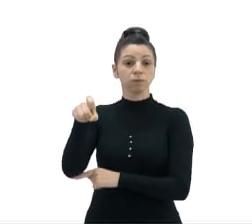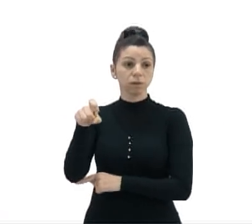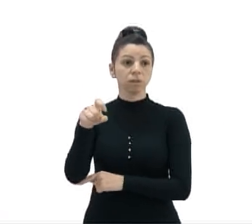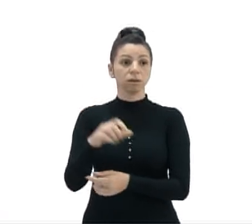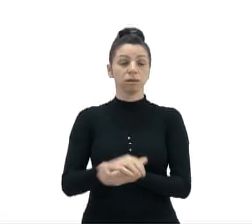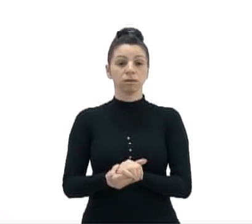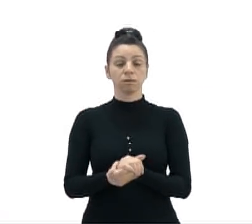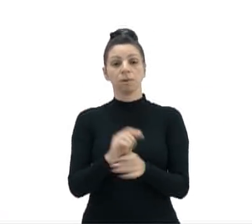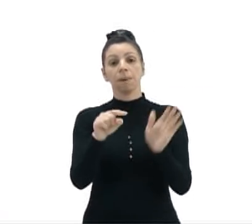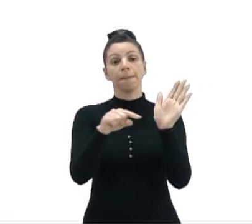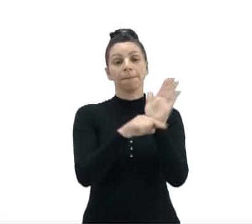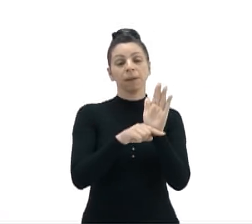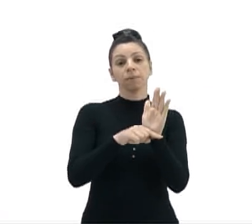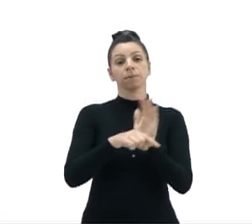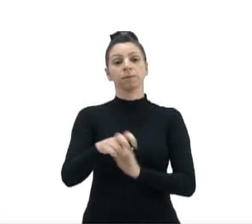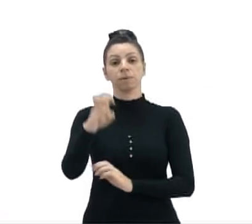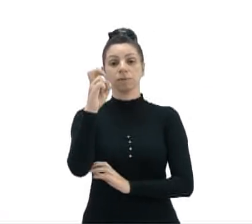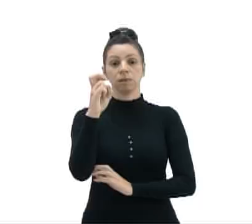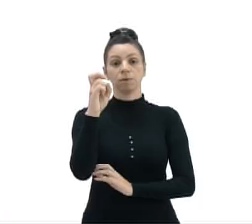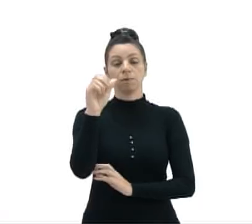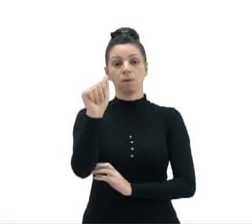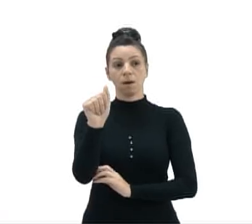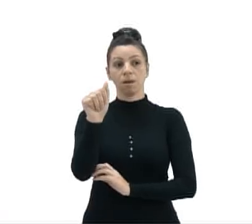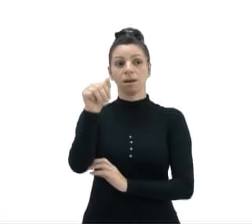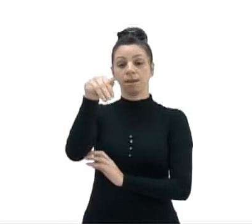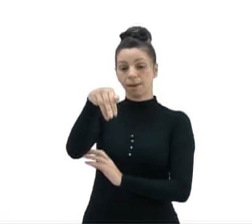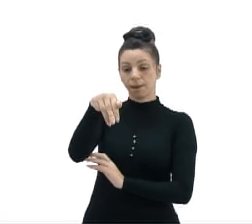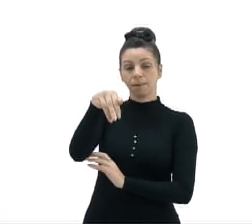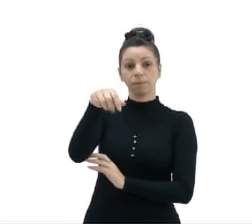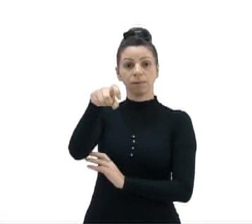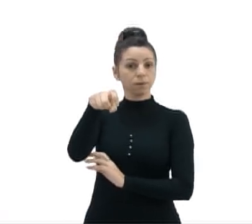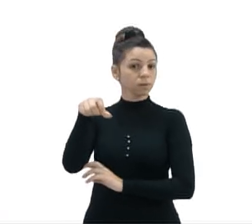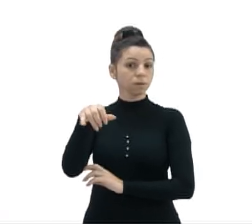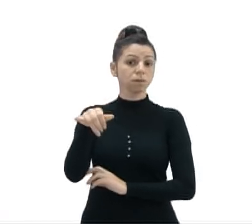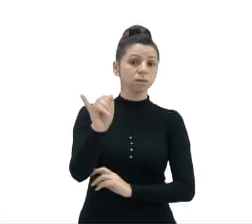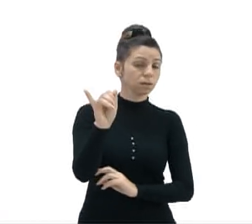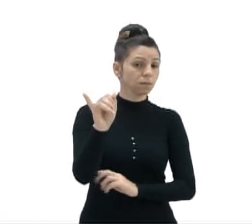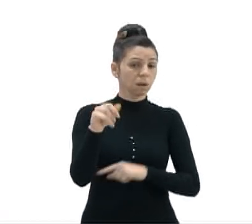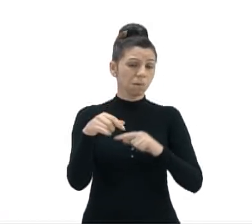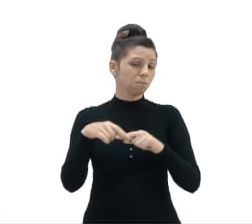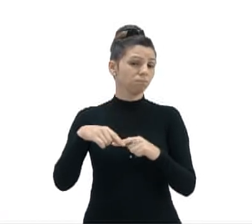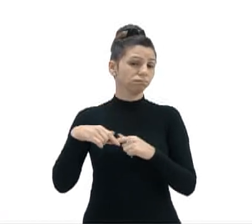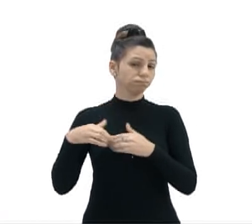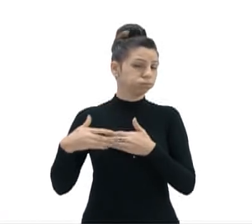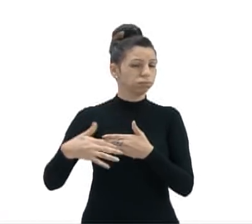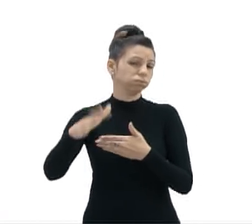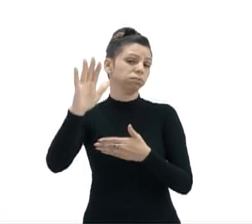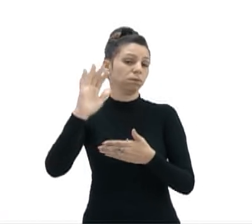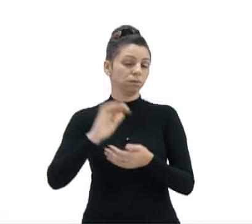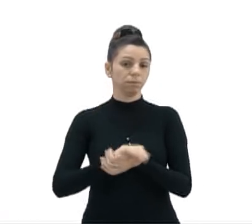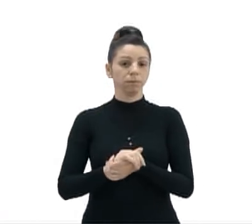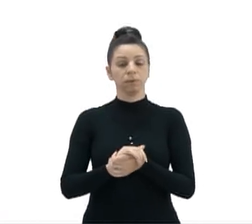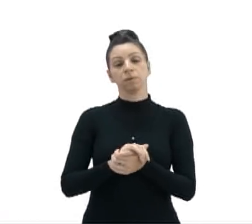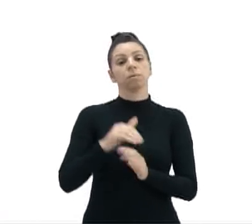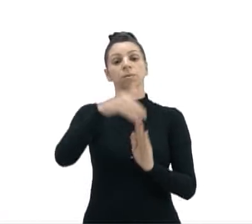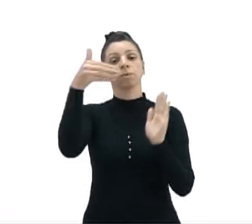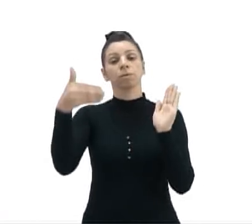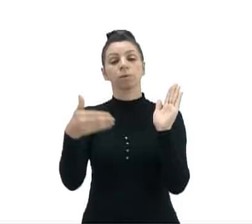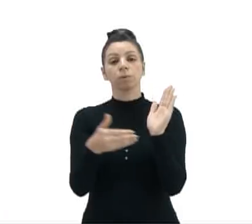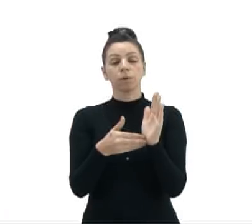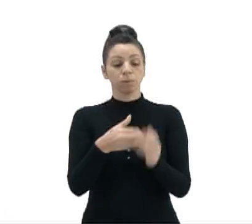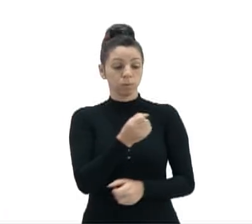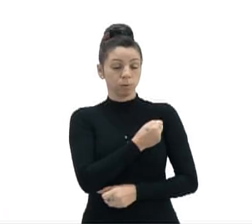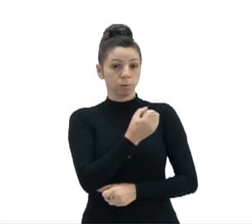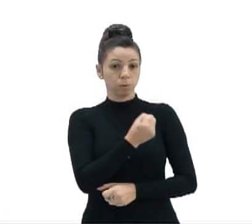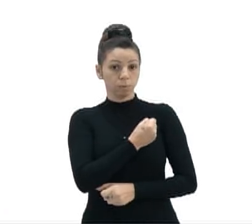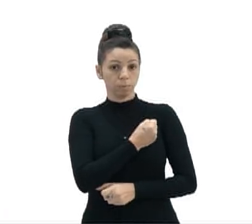monômio, menos 5a, m, xy e etc. Então, são todos aqueles números com